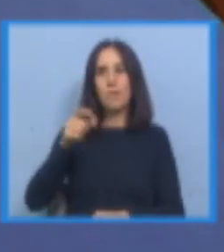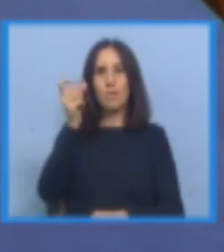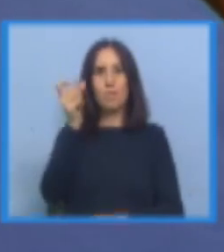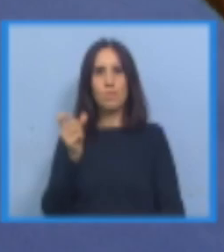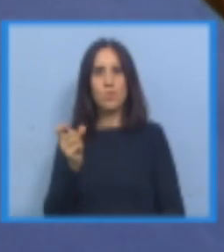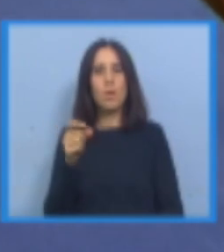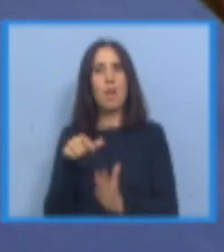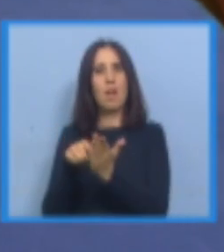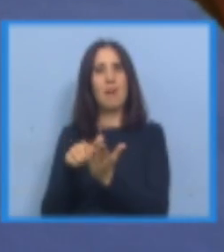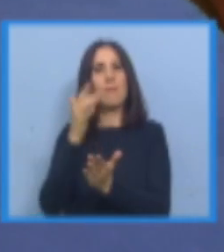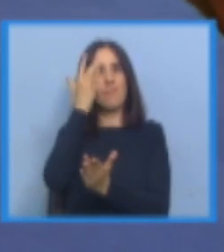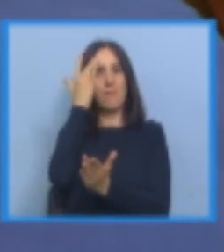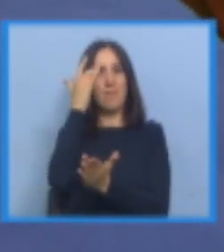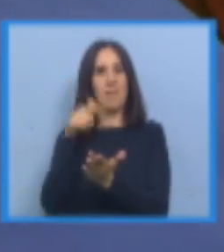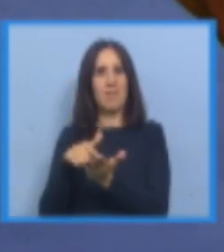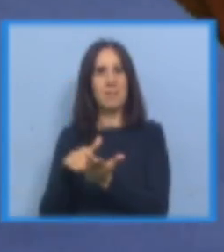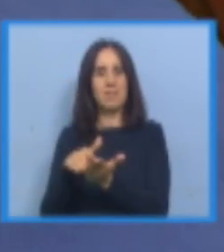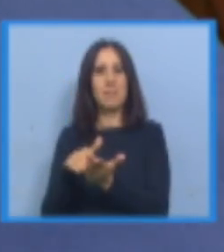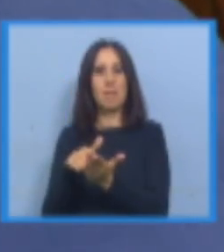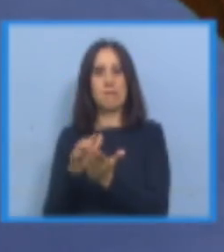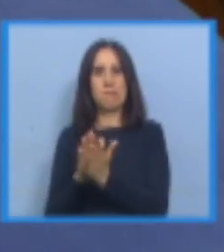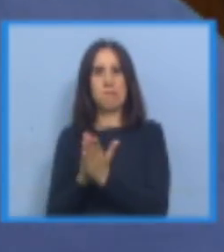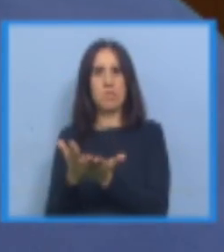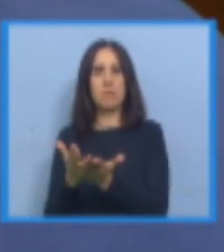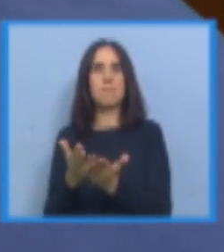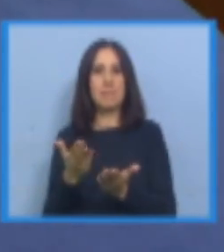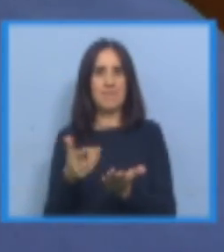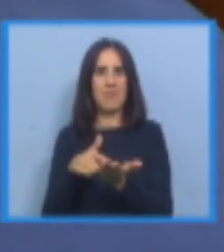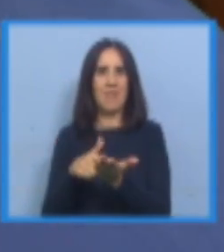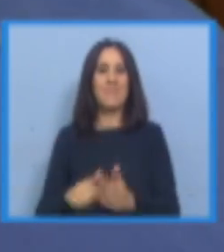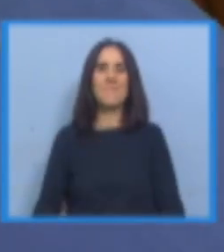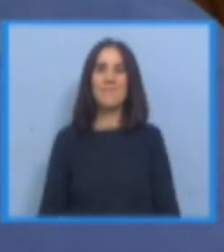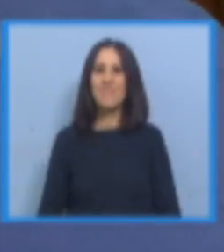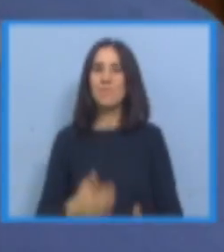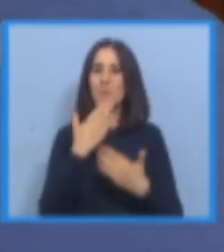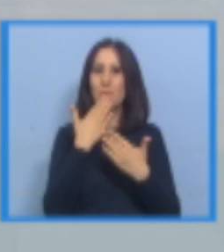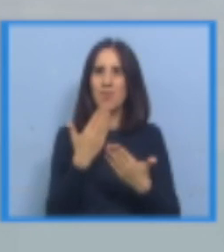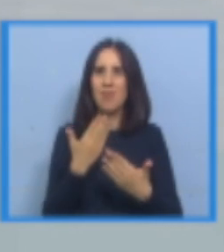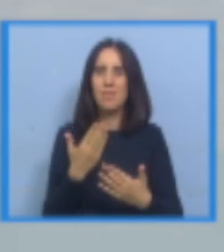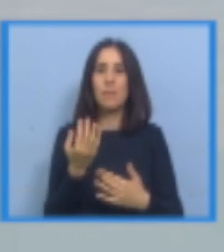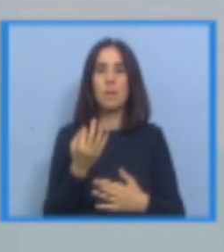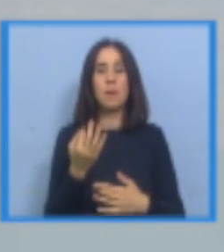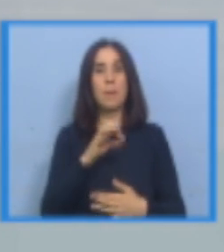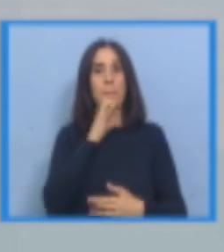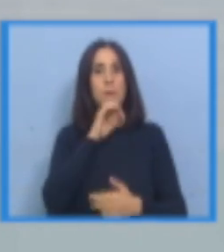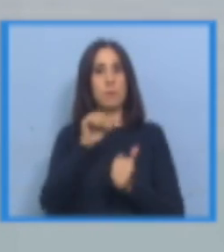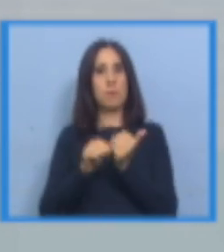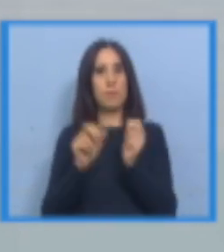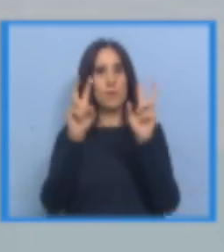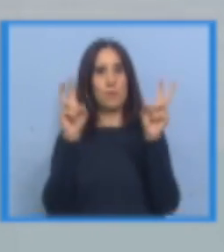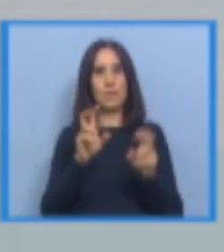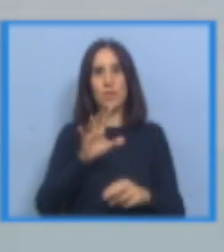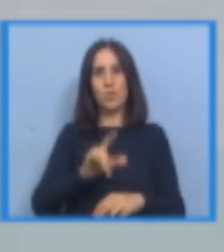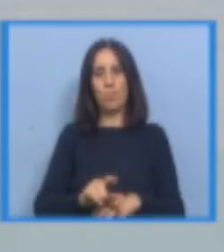concreto, facilmente encontrar isso dentro da, exatamente, encontrar isso dentro da obra. Muito obrigado. Fica aqui a Bispos e Arcebispos de Lisboa,